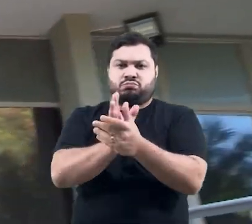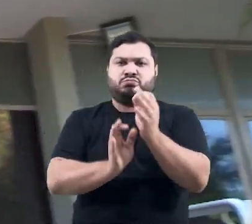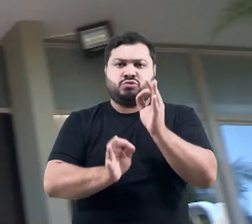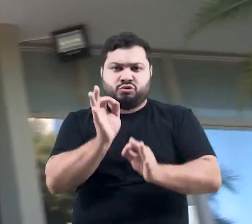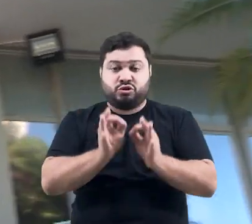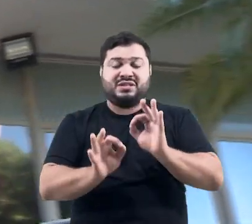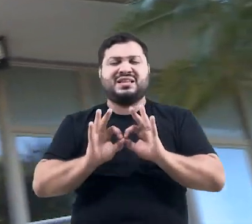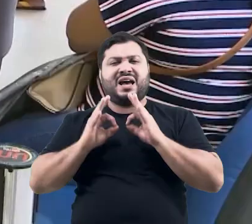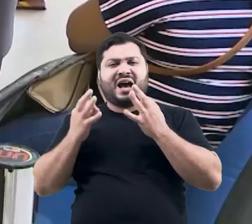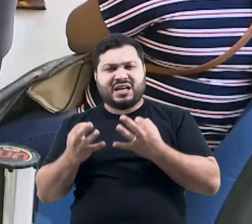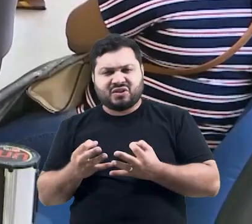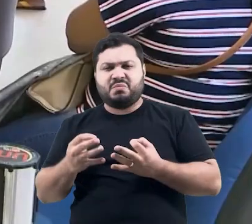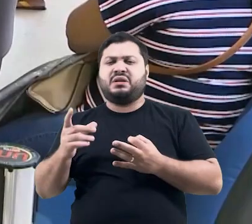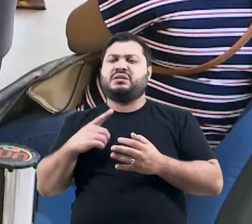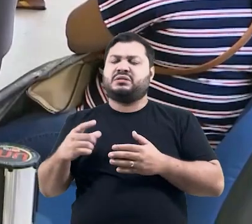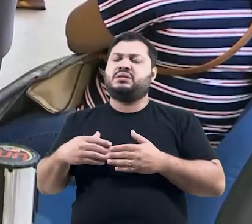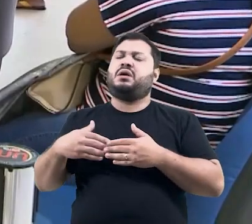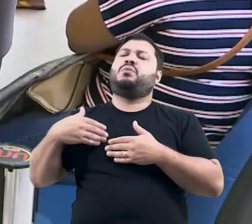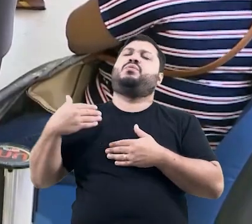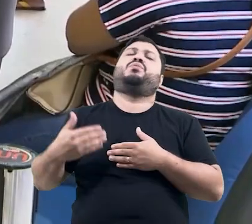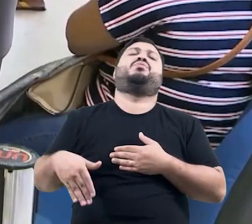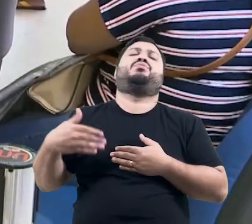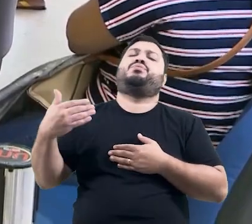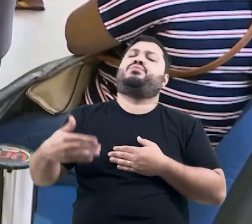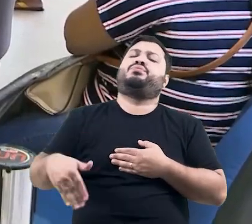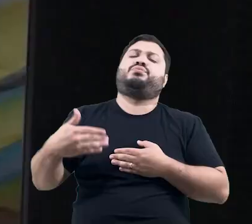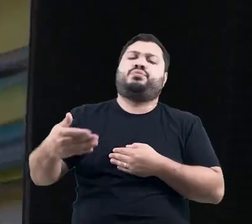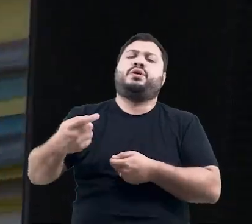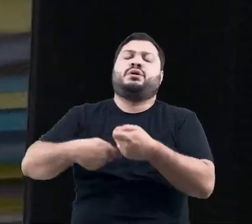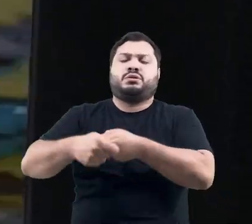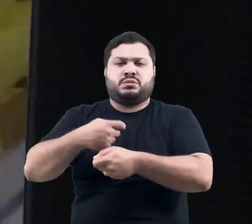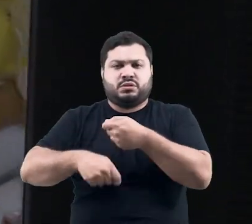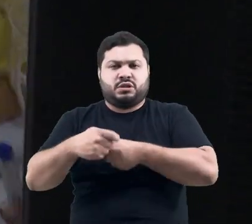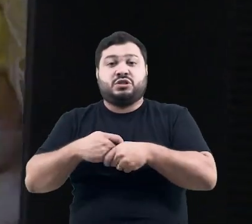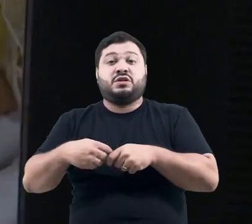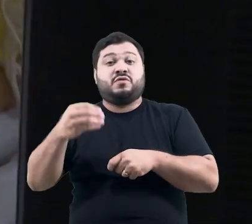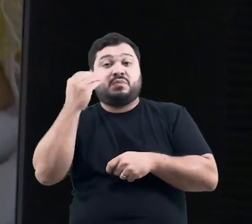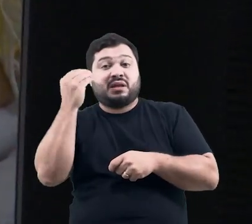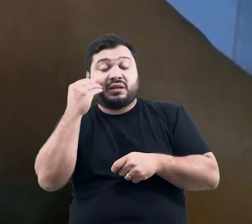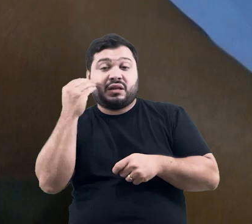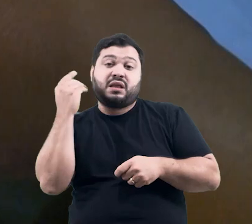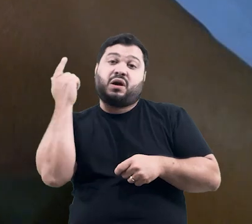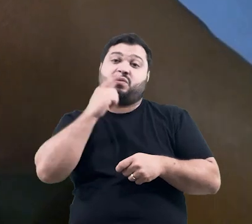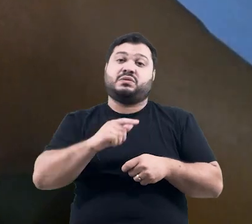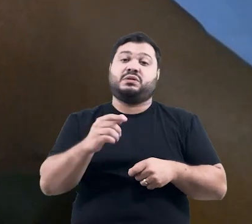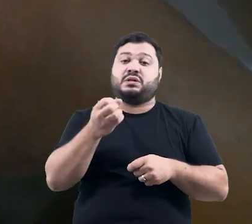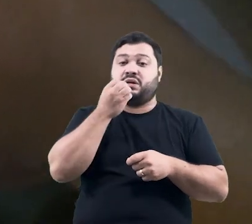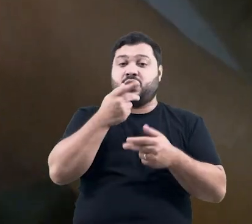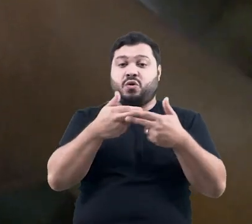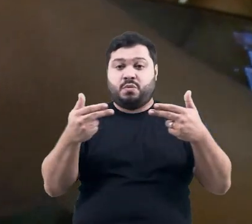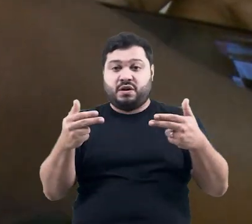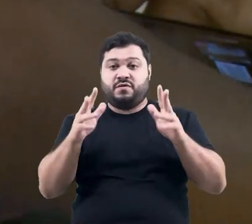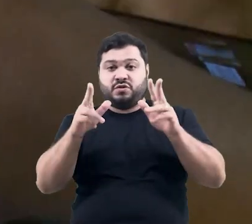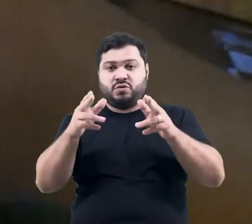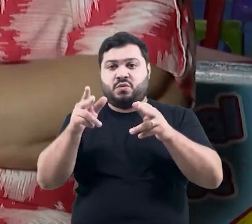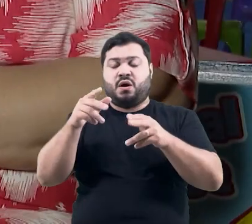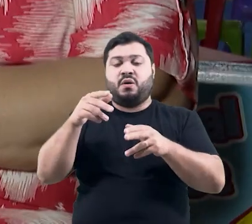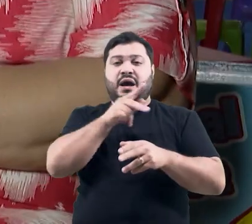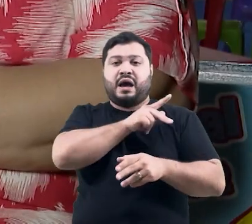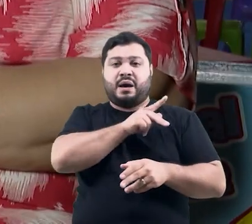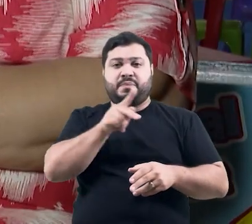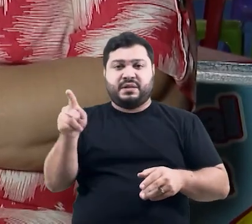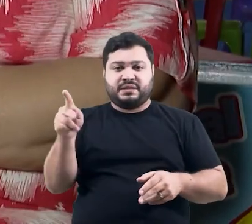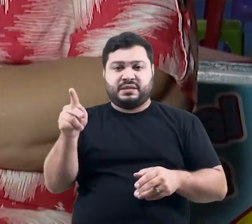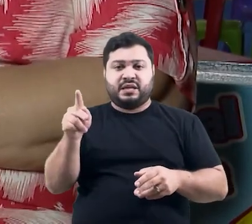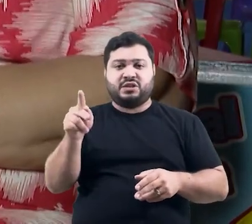os casos à Justiça, as famílias percorrem um longo caminho administrativo para tentar conseguir o benefício,